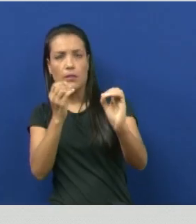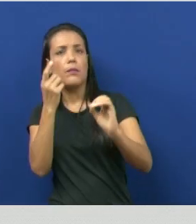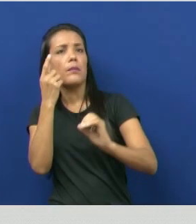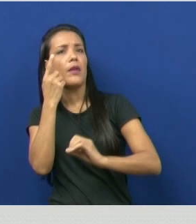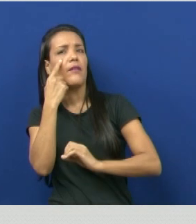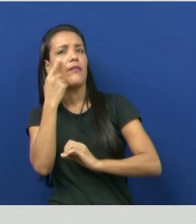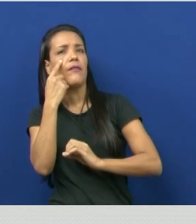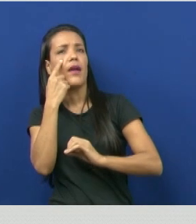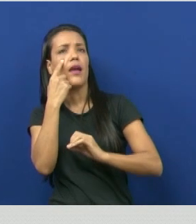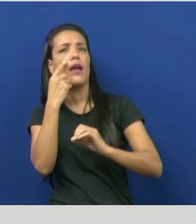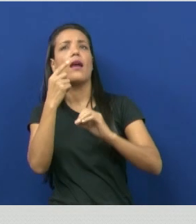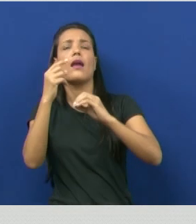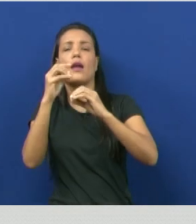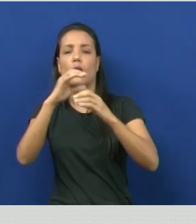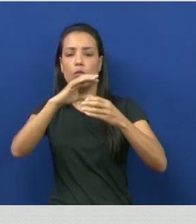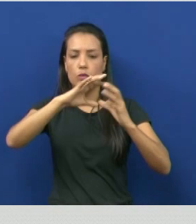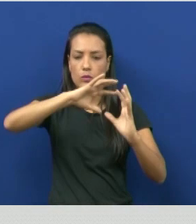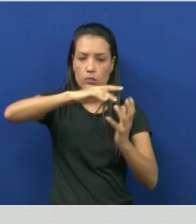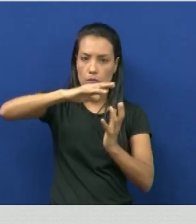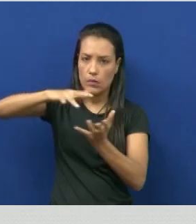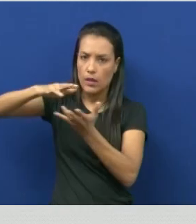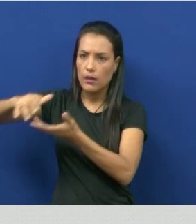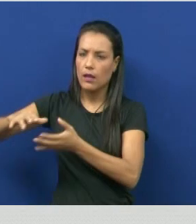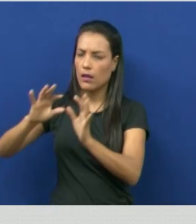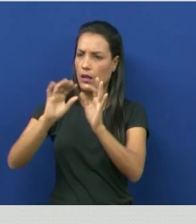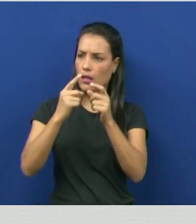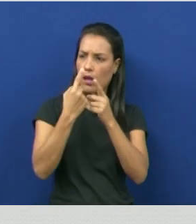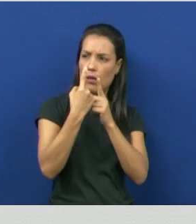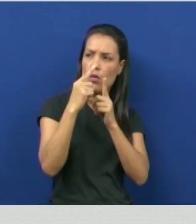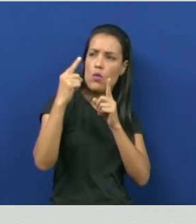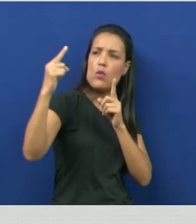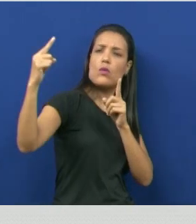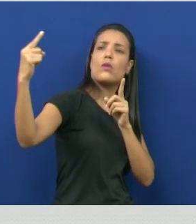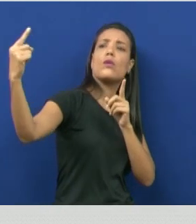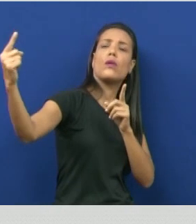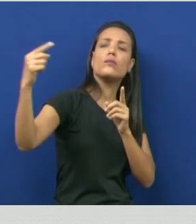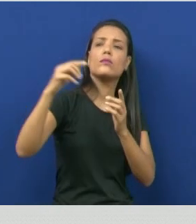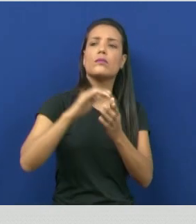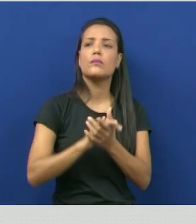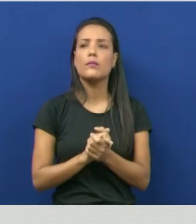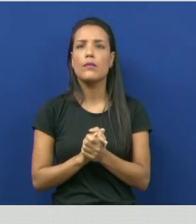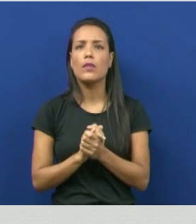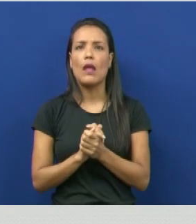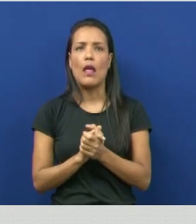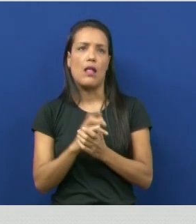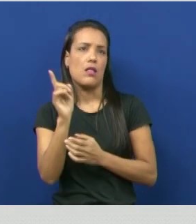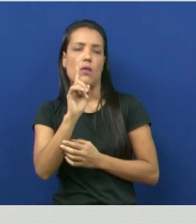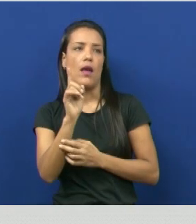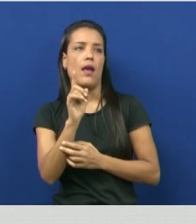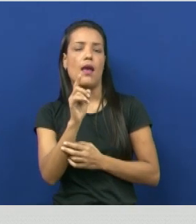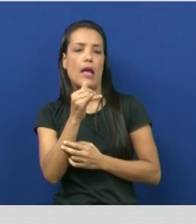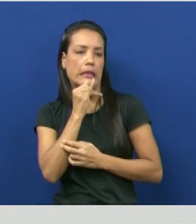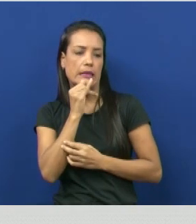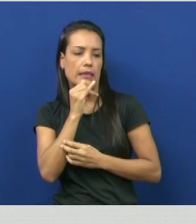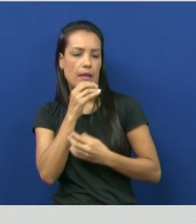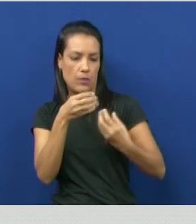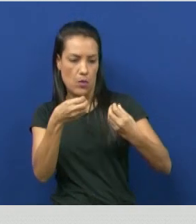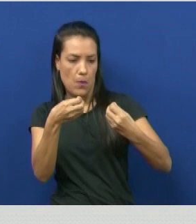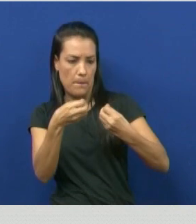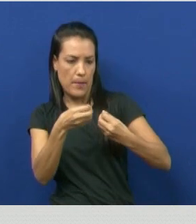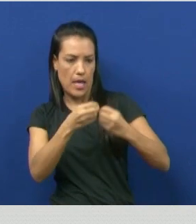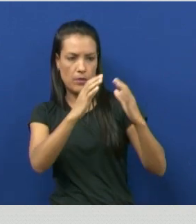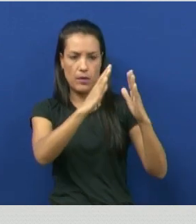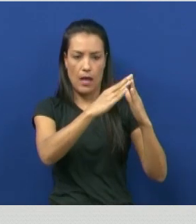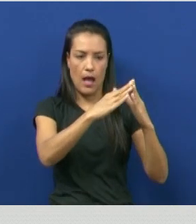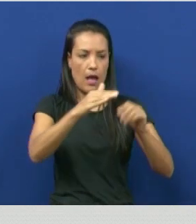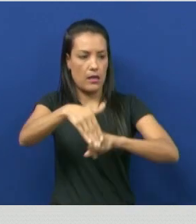Não seria, por exemplo, uma distância de você até o seu portão ou até a sua esquina, seria uma distância muito grande. Então, uma